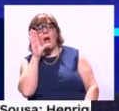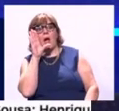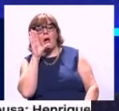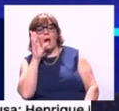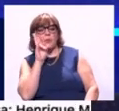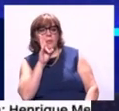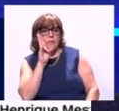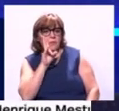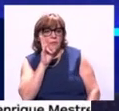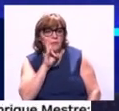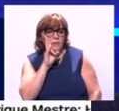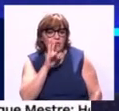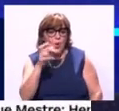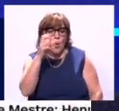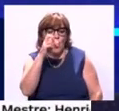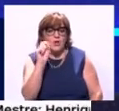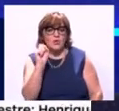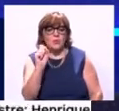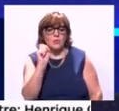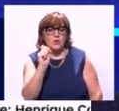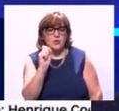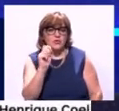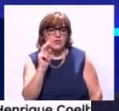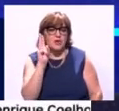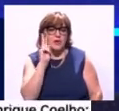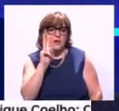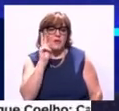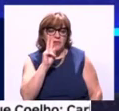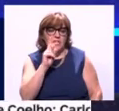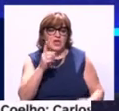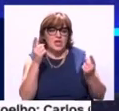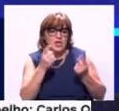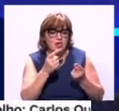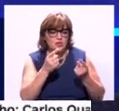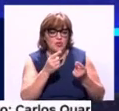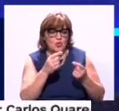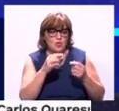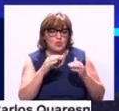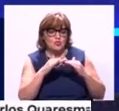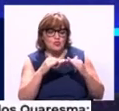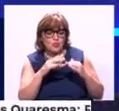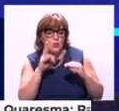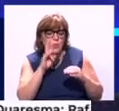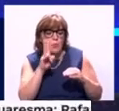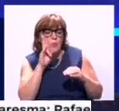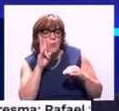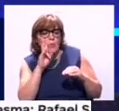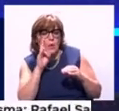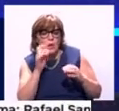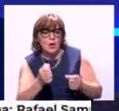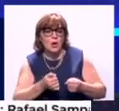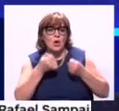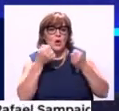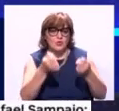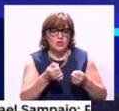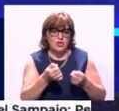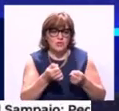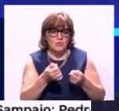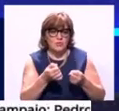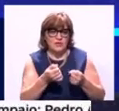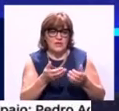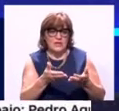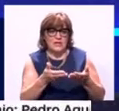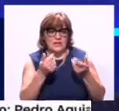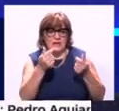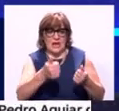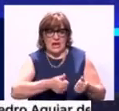tiveram a ver 8 minutos, acho que devem ter ido ao início do jogo, e conseguiram-nos tirar